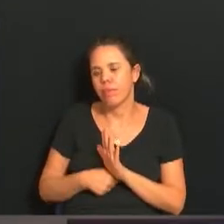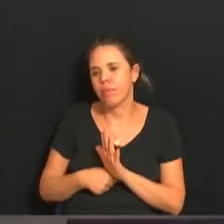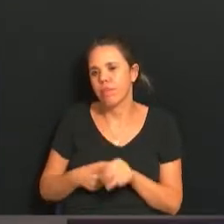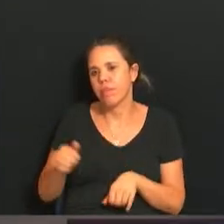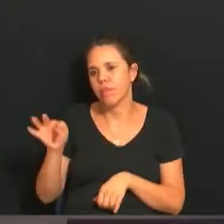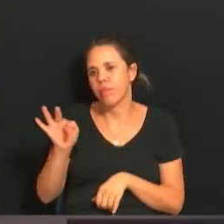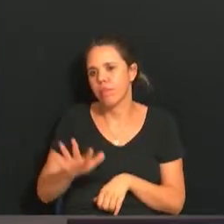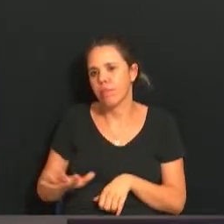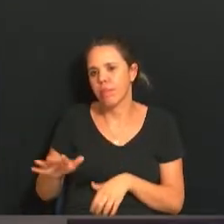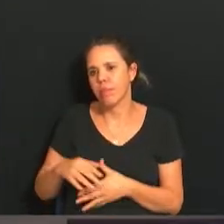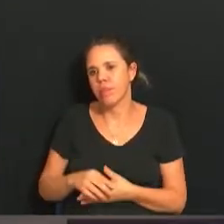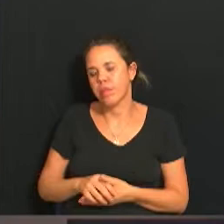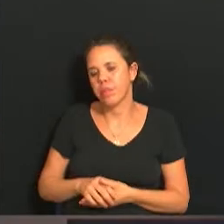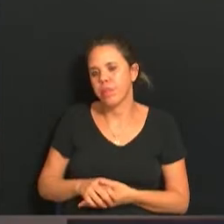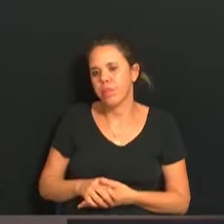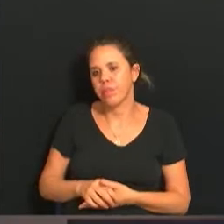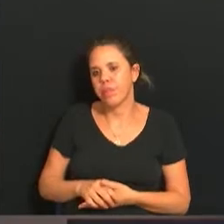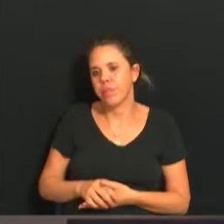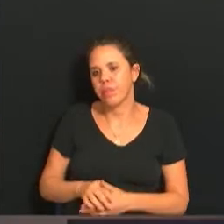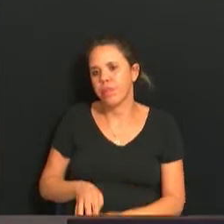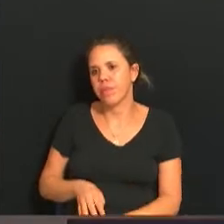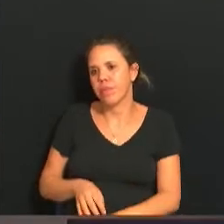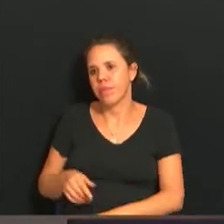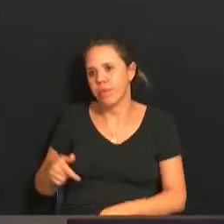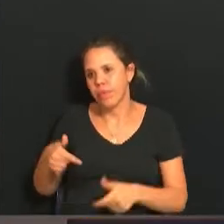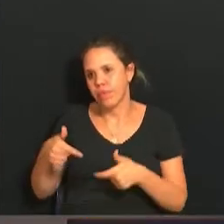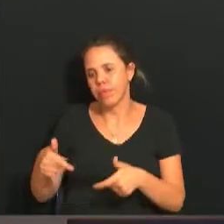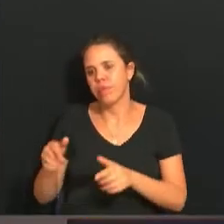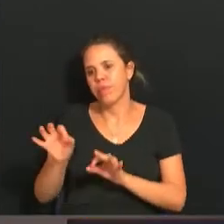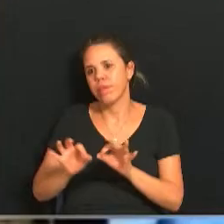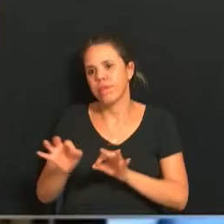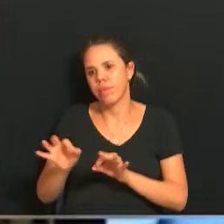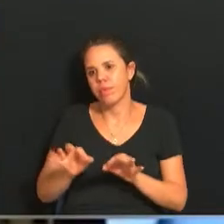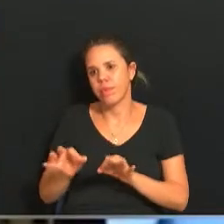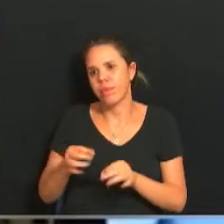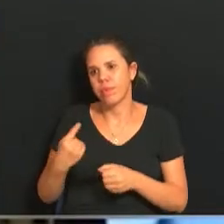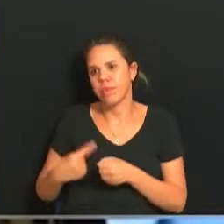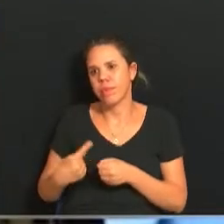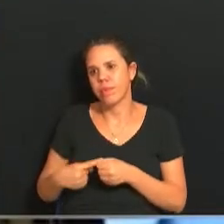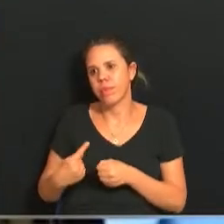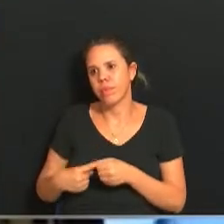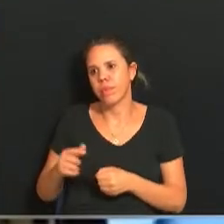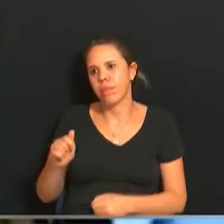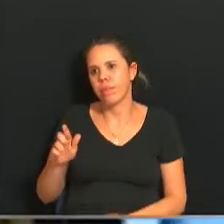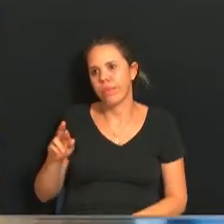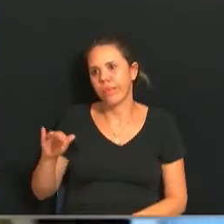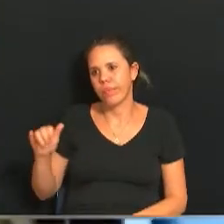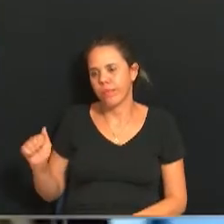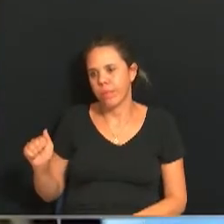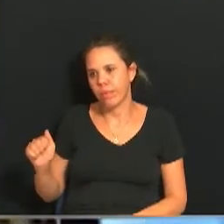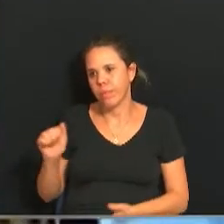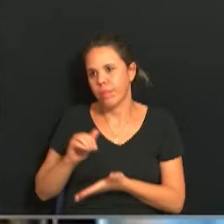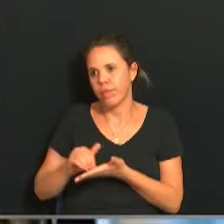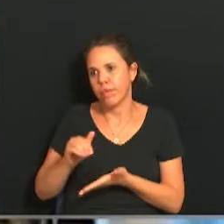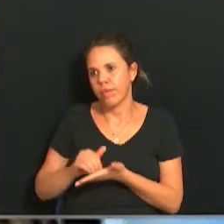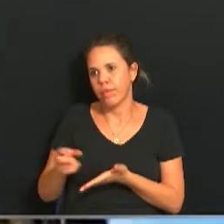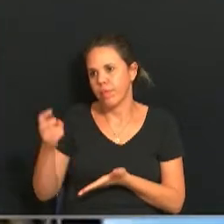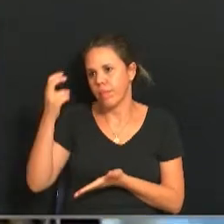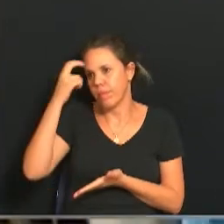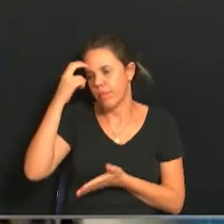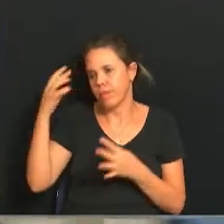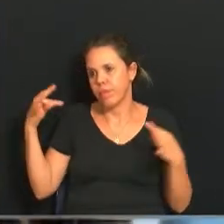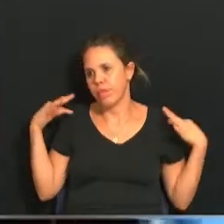federal, mas uma ação de ordem municipal. Alexandra Caprioli, secretária de Cultura e